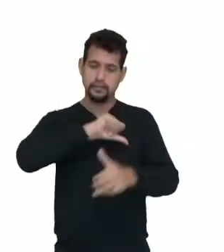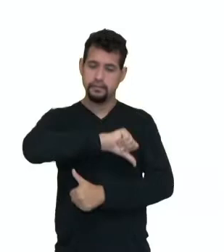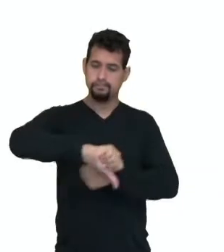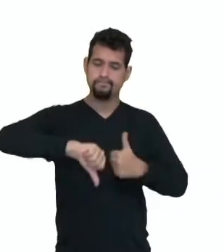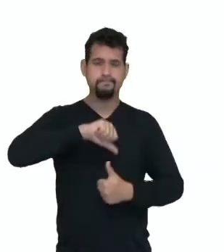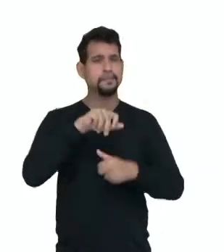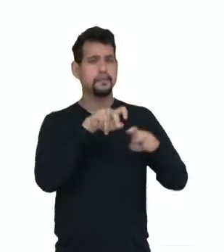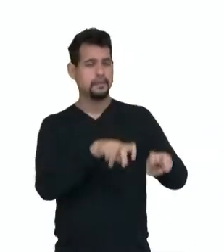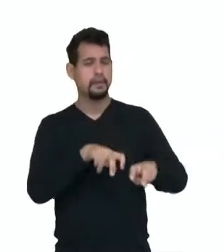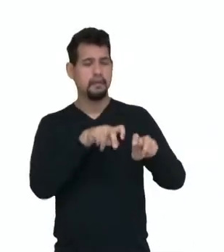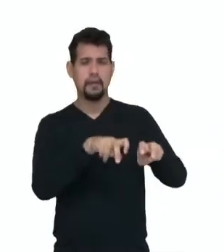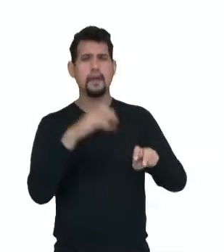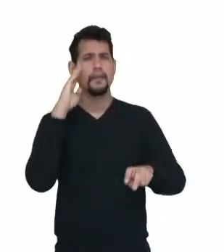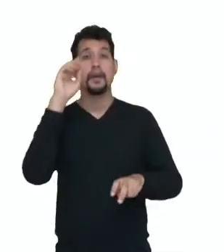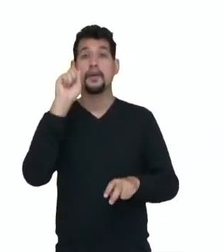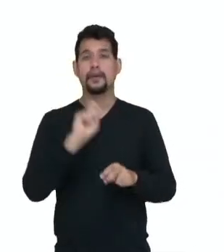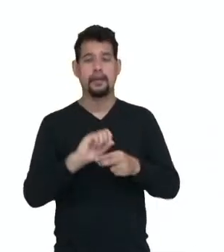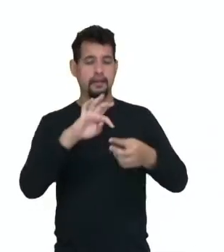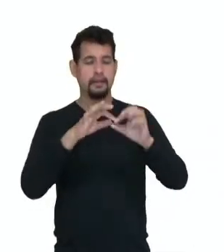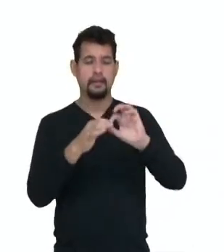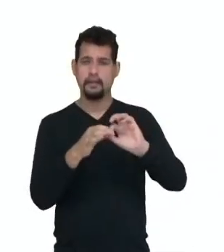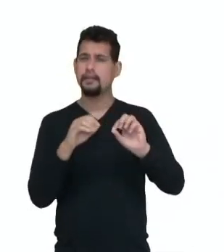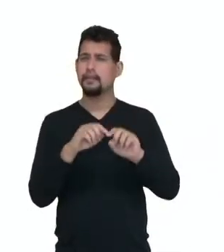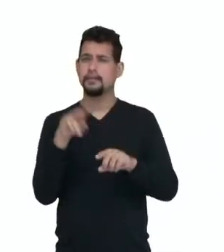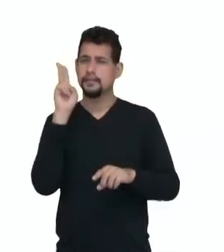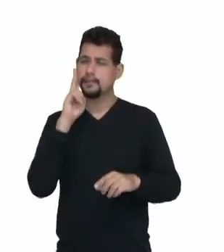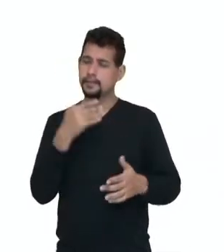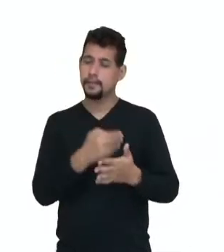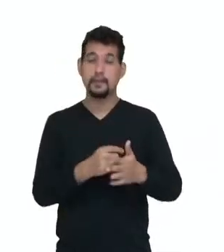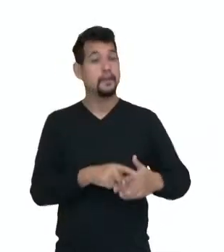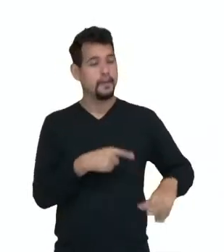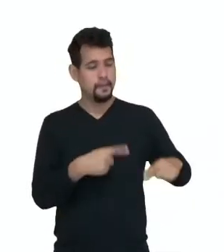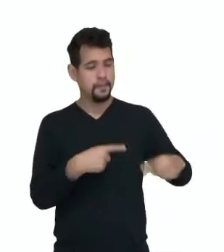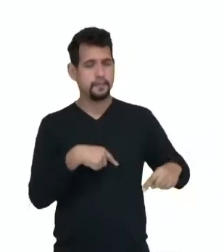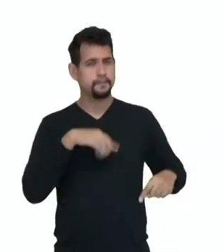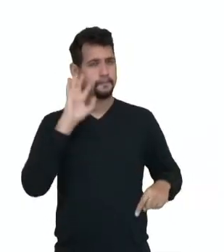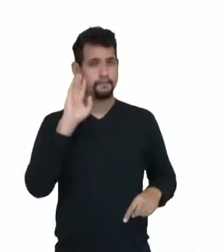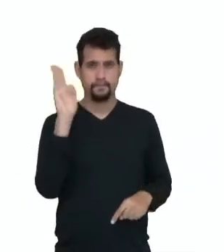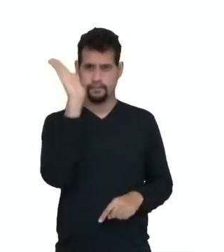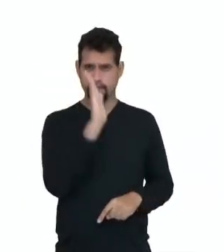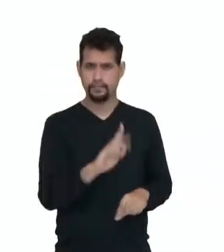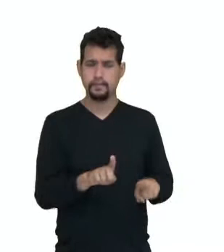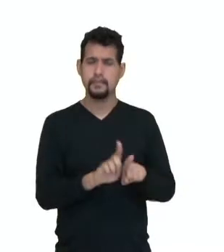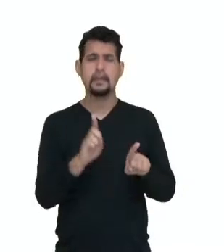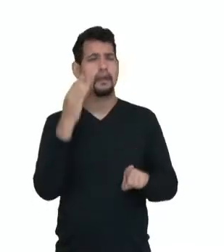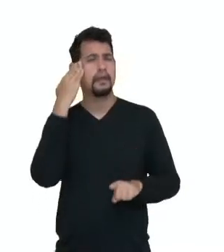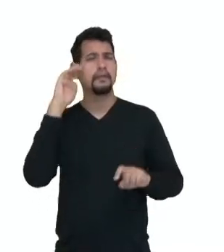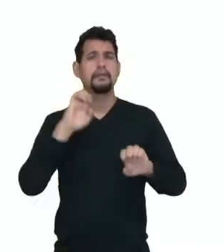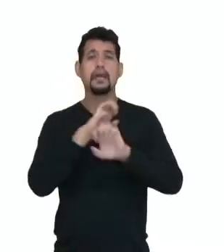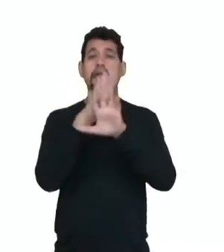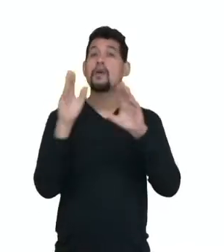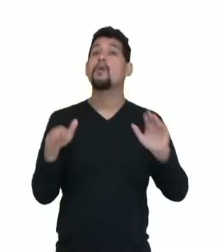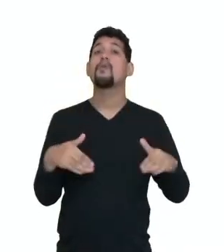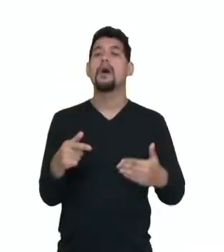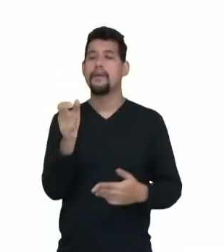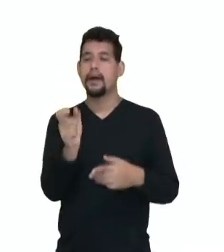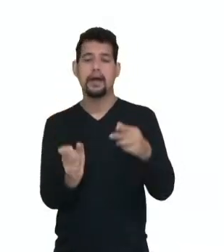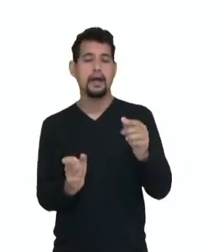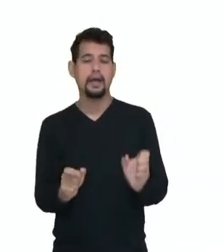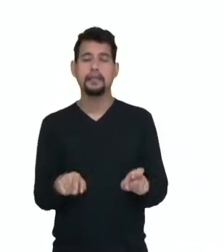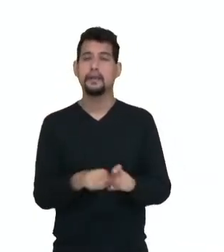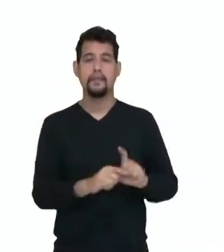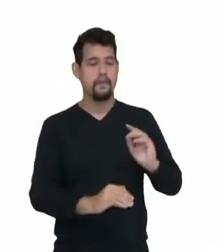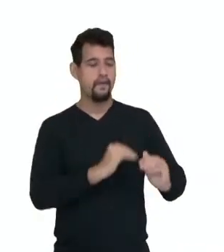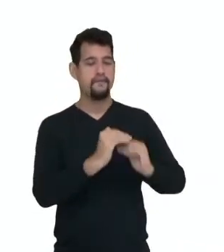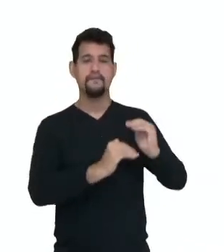agrícolas, considerando, então, seu contexto histórico e político no Brasil. E compreender também as características e o avanço